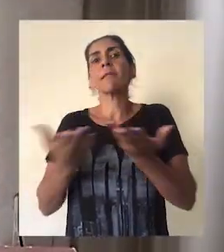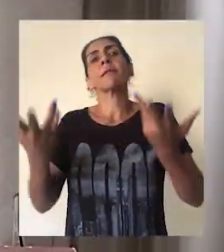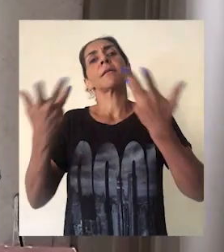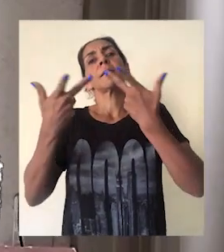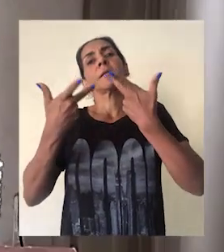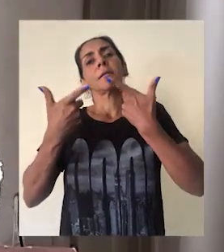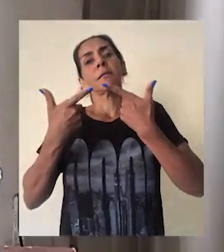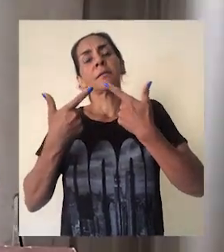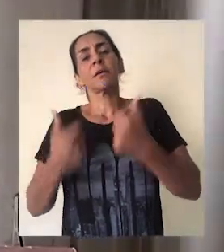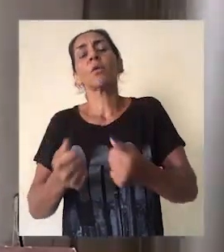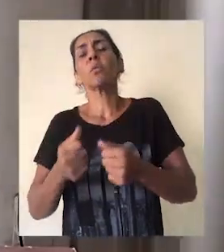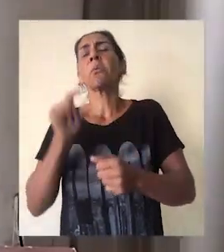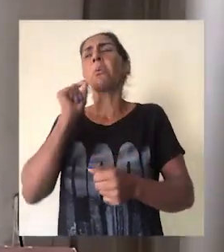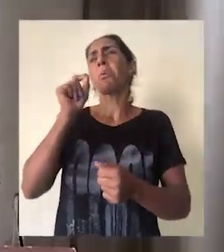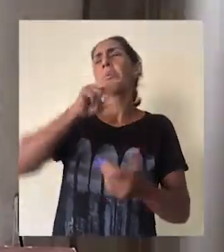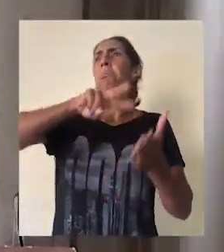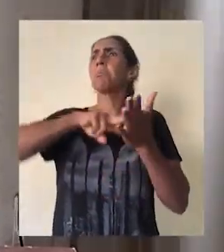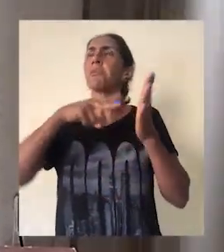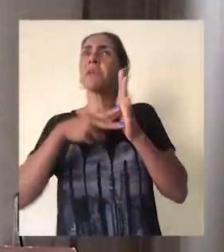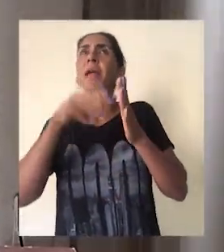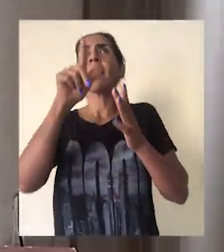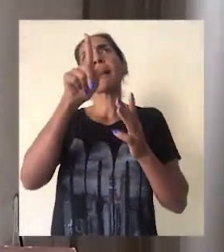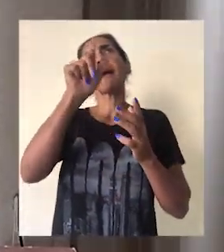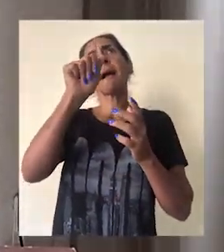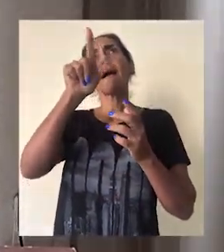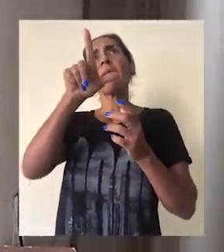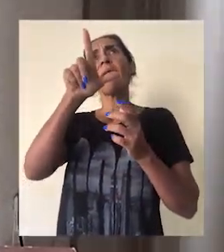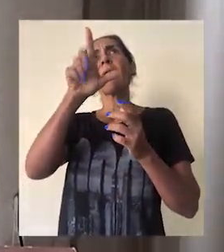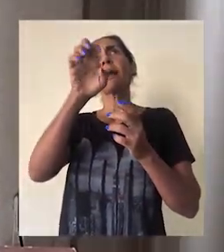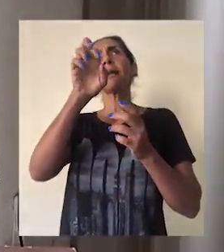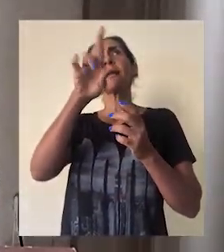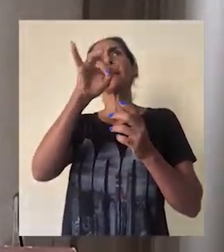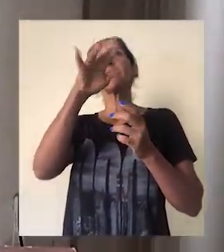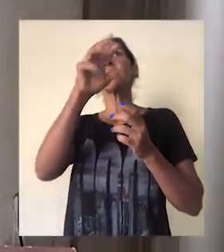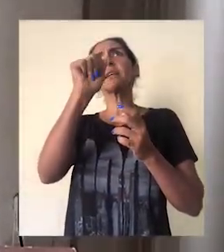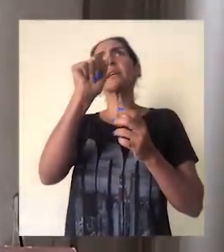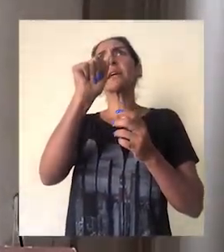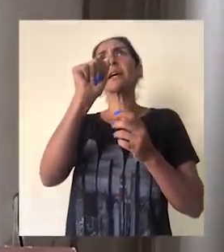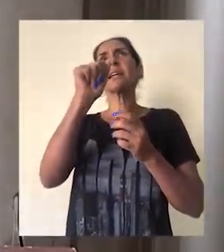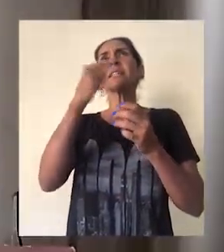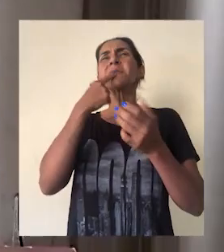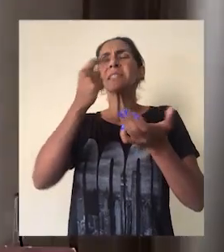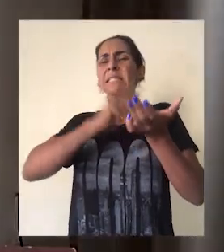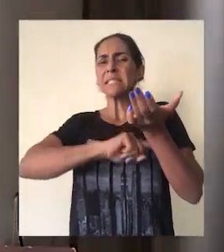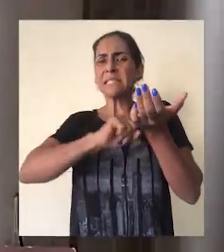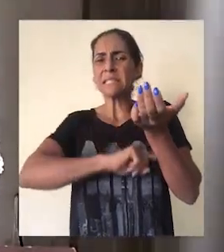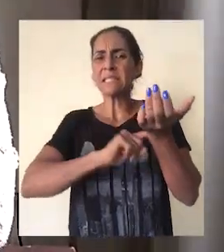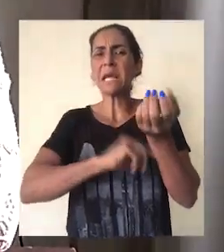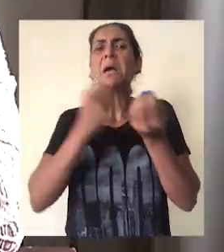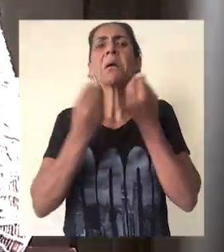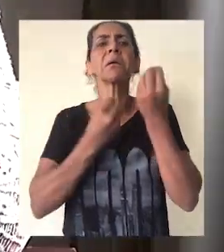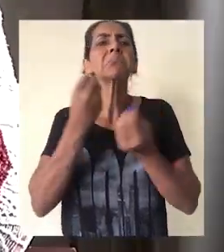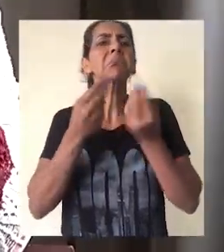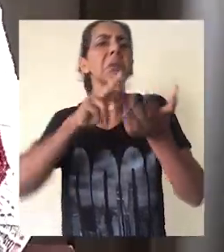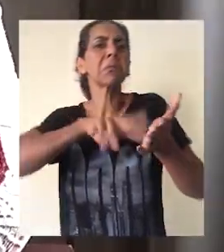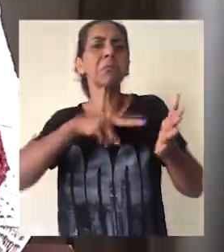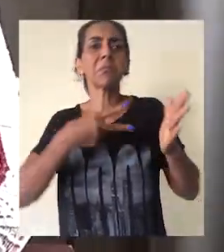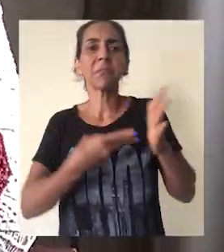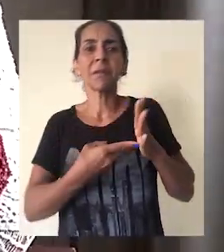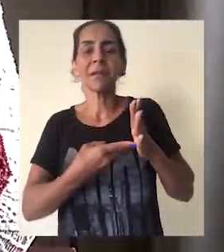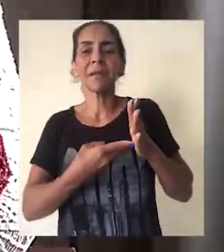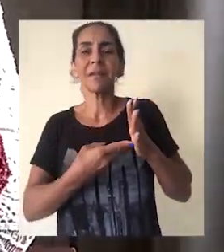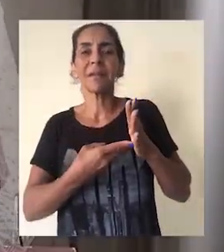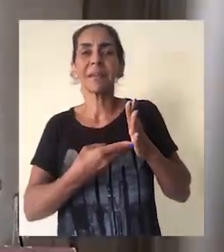Galeria Sangrenta de Drácula. É nada menos que cópias dos manuscritos de